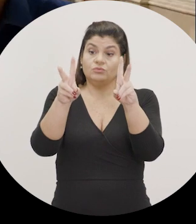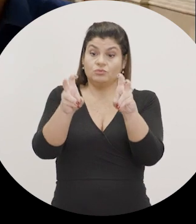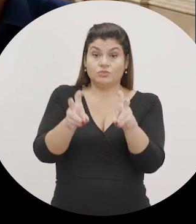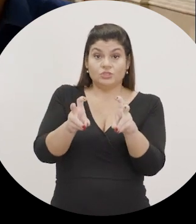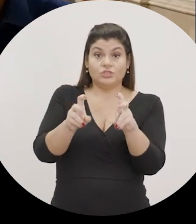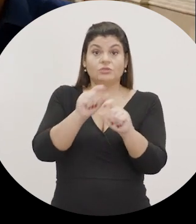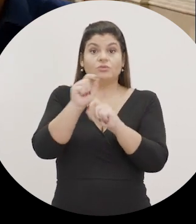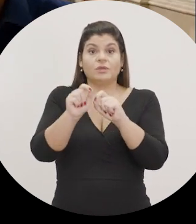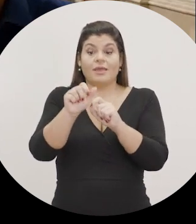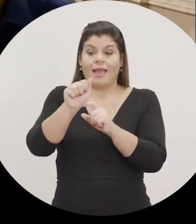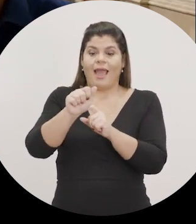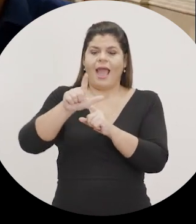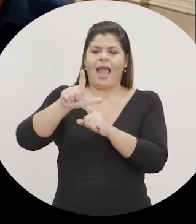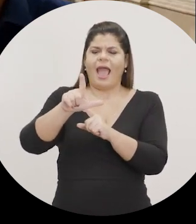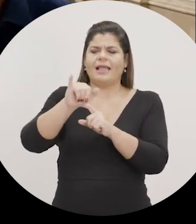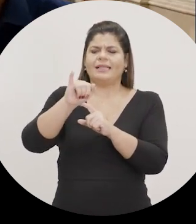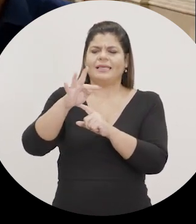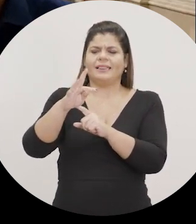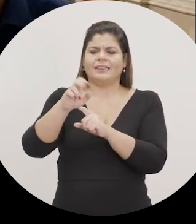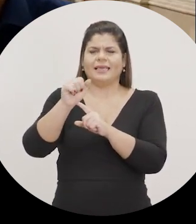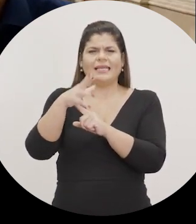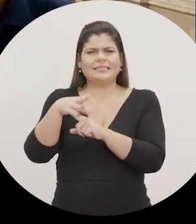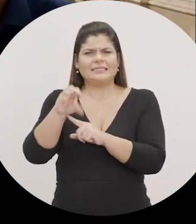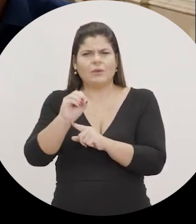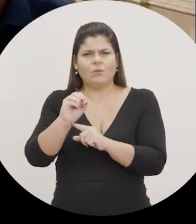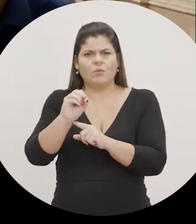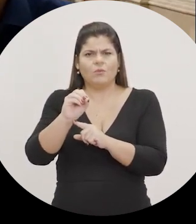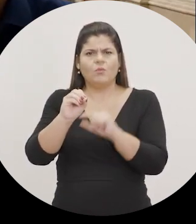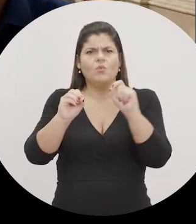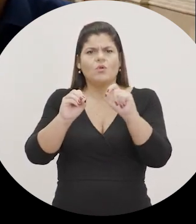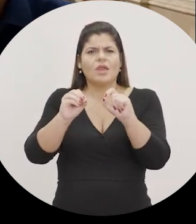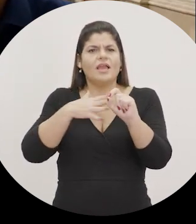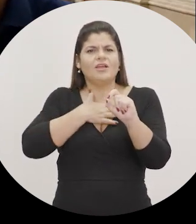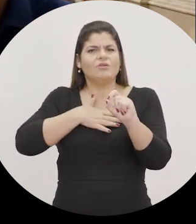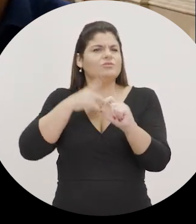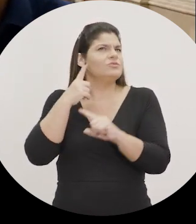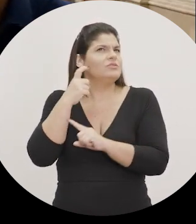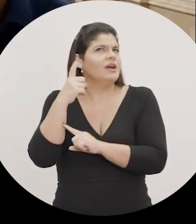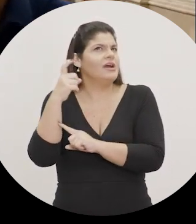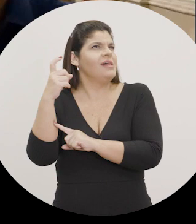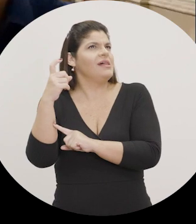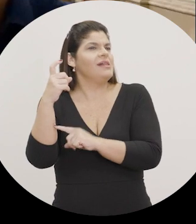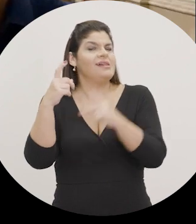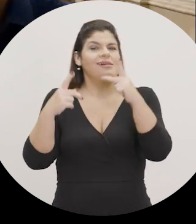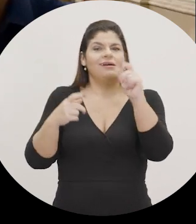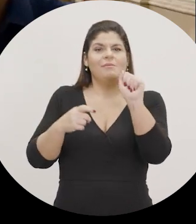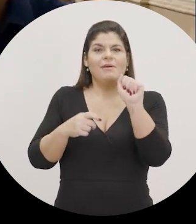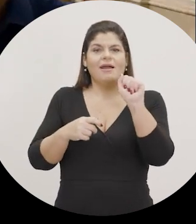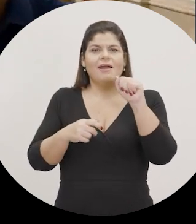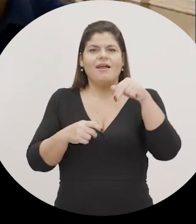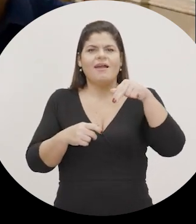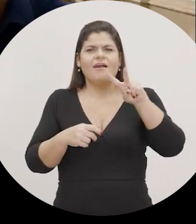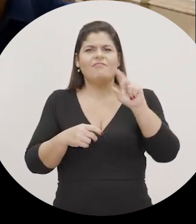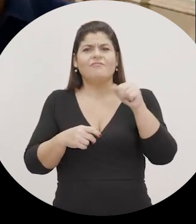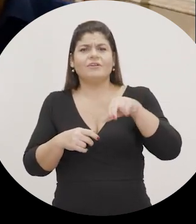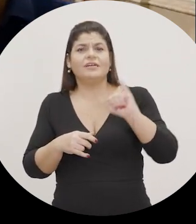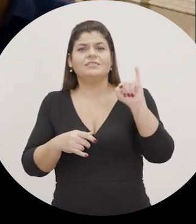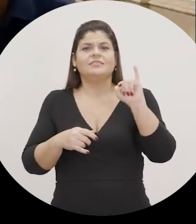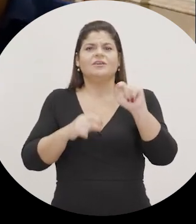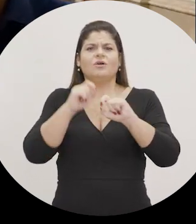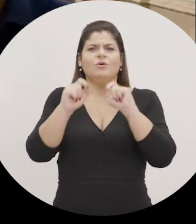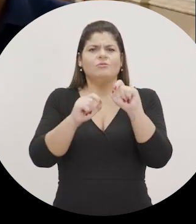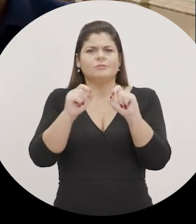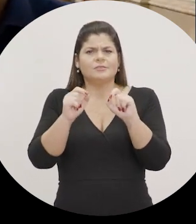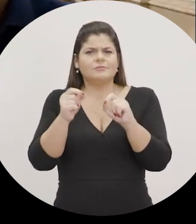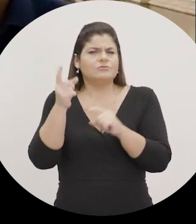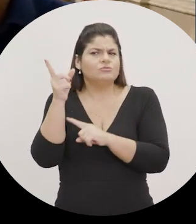uma aliteração, ou seja, ele gostou da ressonância, né? Pavane, sim, sim. O Ruin enfant de